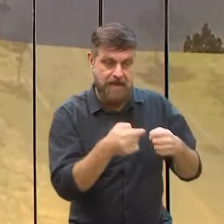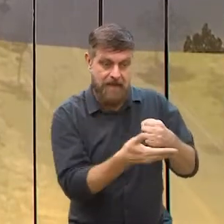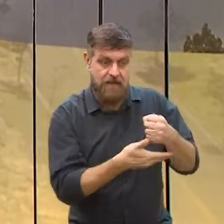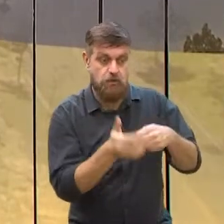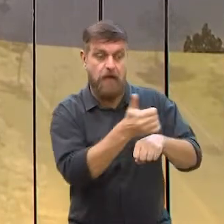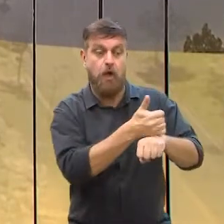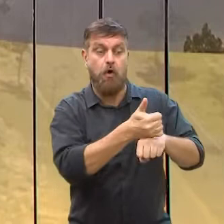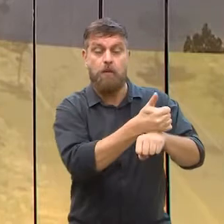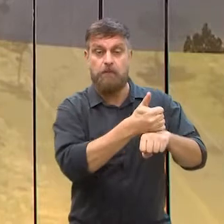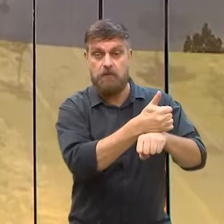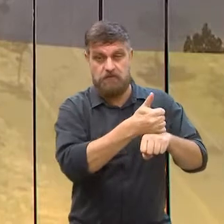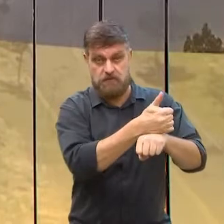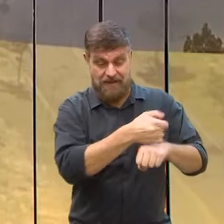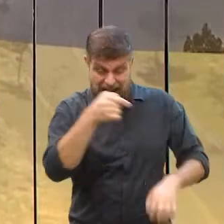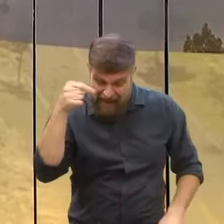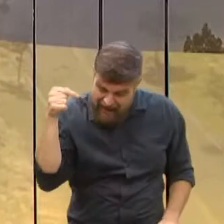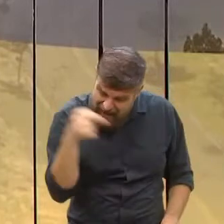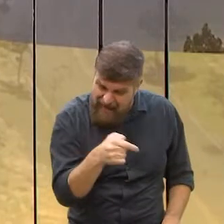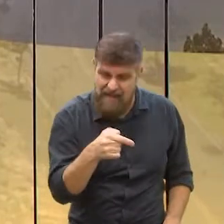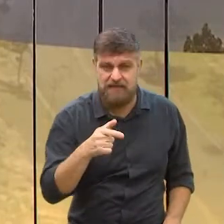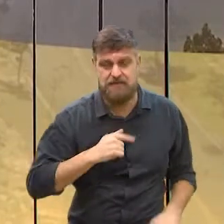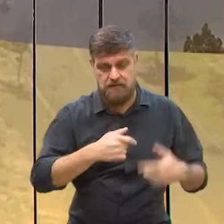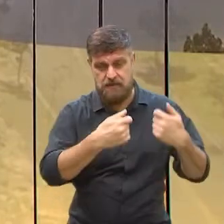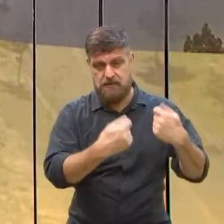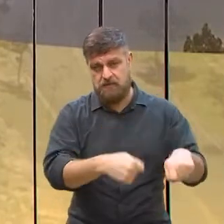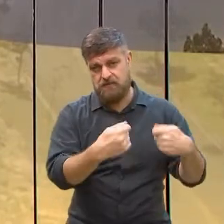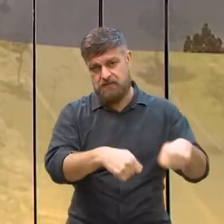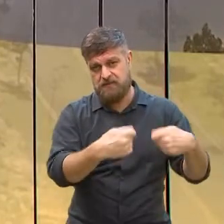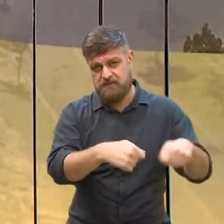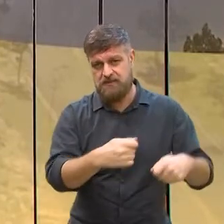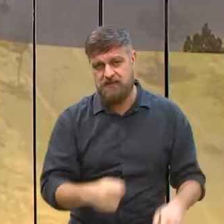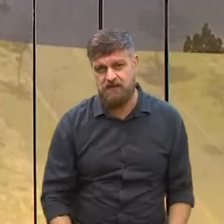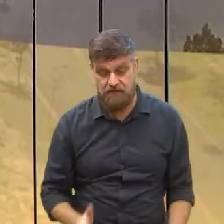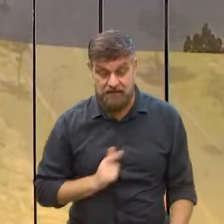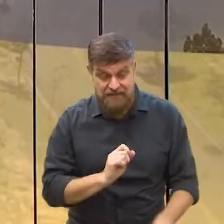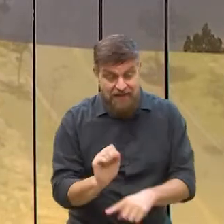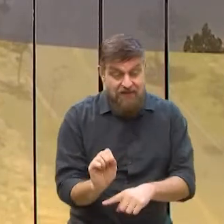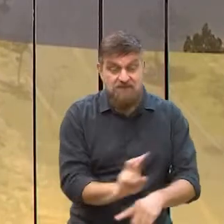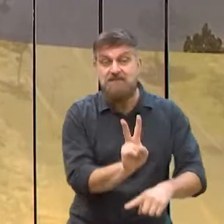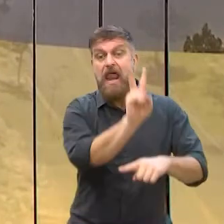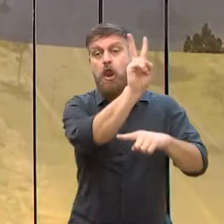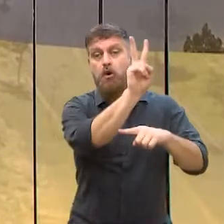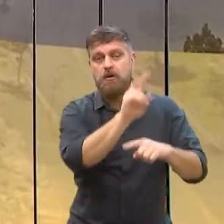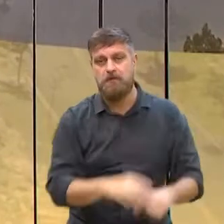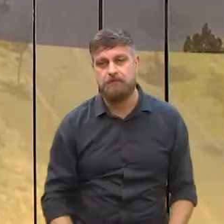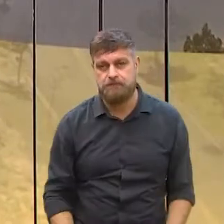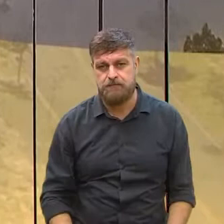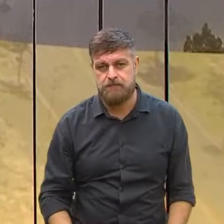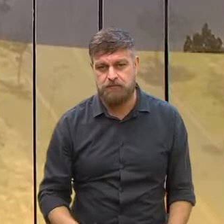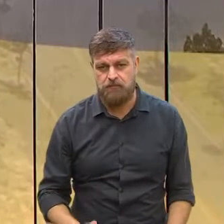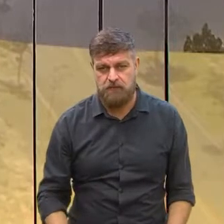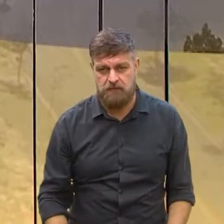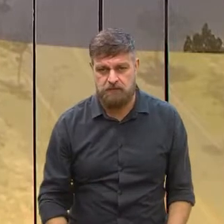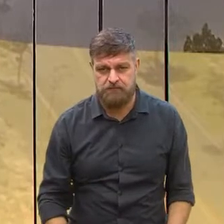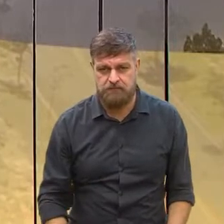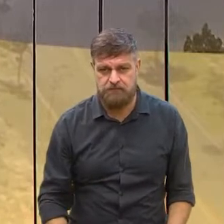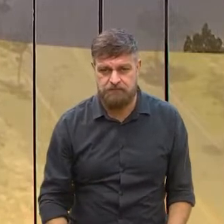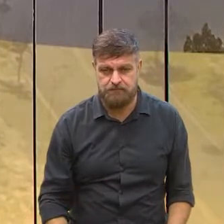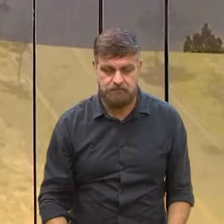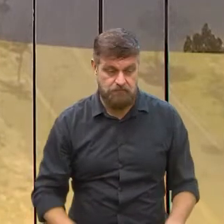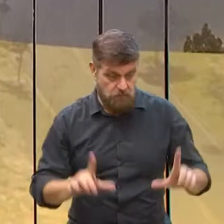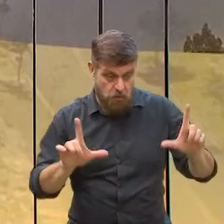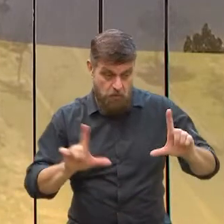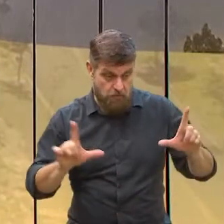tratamento. Essa opinião técnica é que deveria ser valorizada, inclusive num programa como o